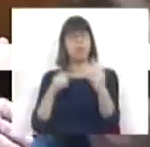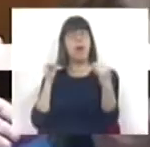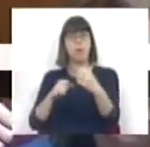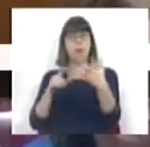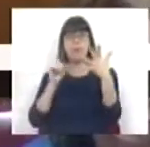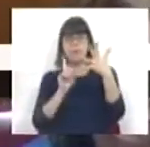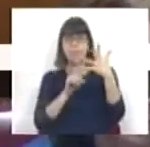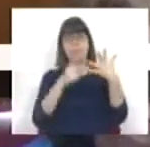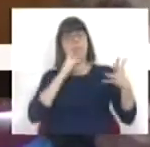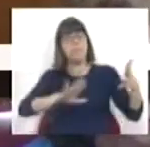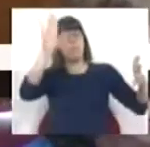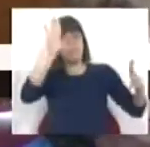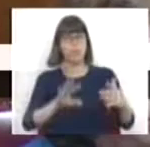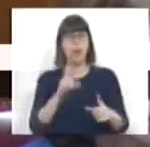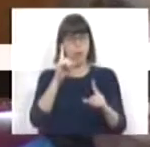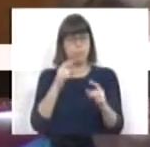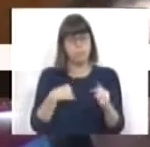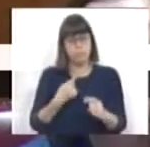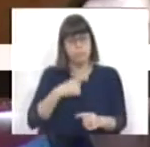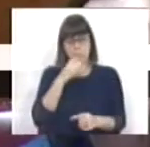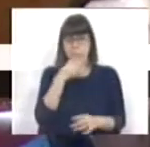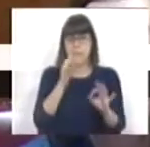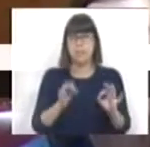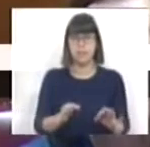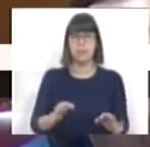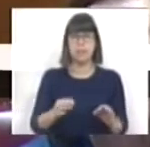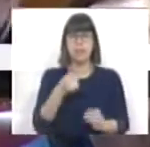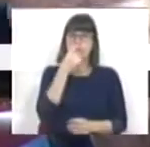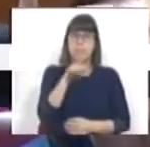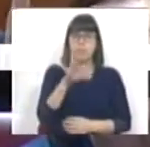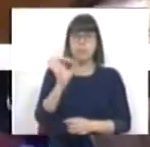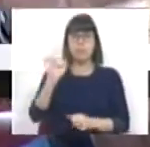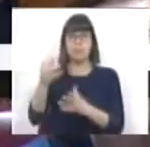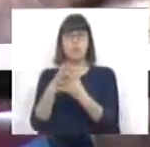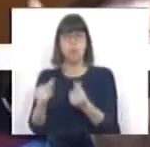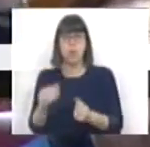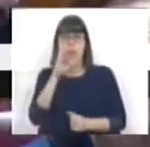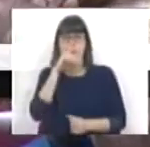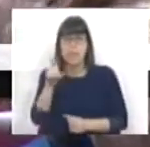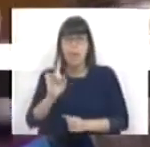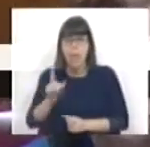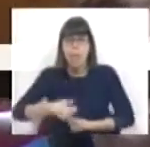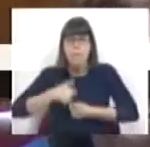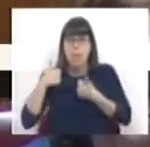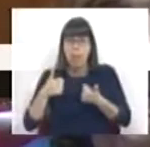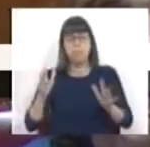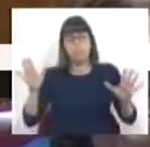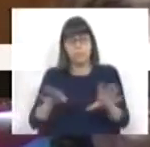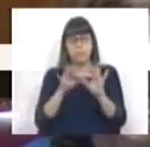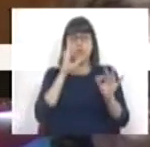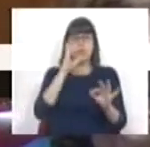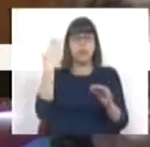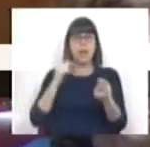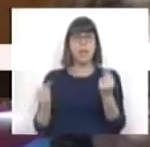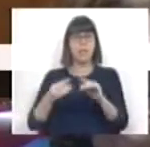quanto à quinta, vamos ver. Há uma coisa que eu tenho que lhe posso garantir. Optarei pela sua solução, se essa for a melhor, como disse